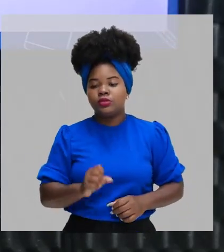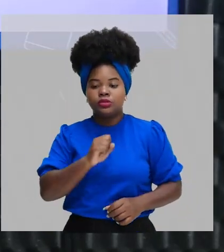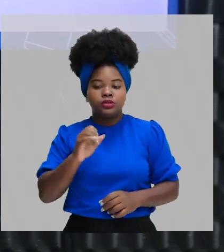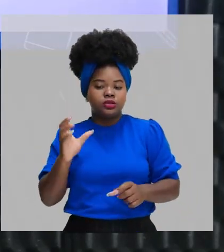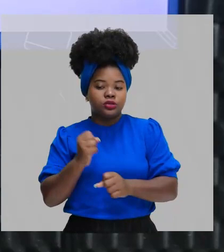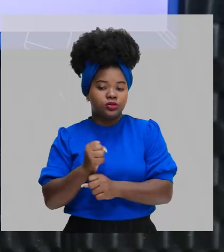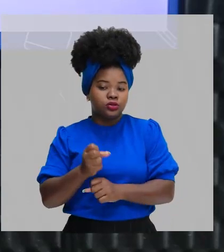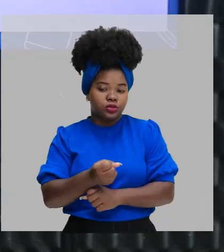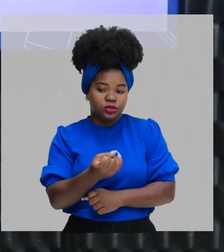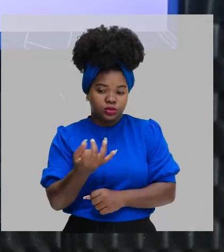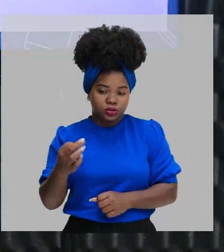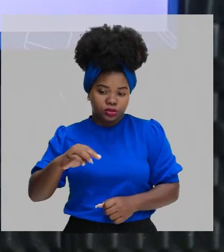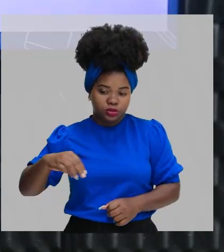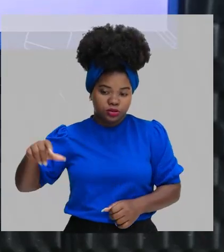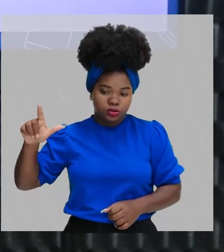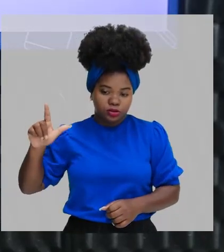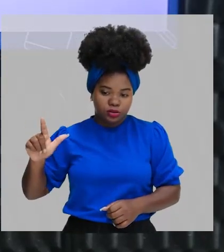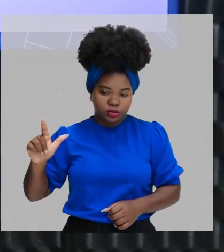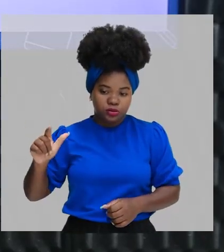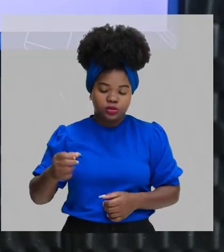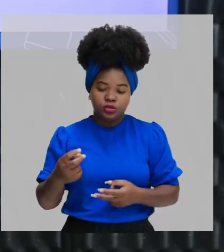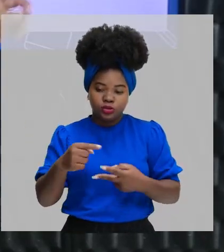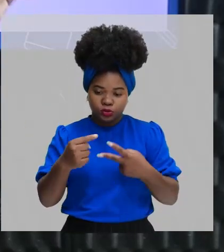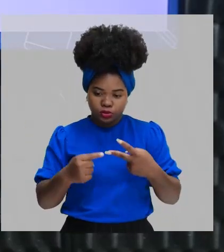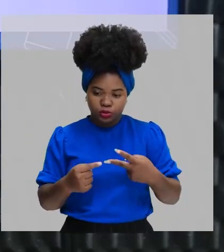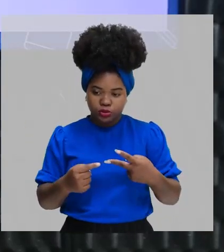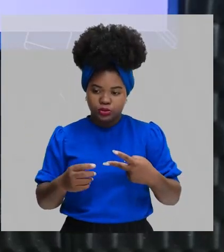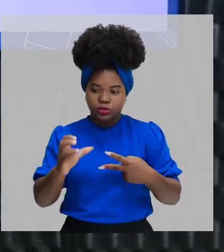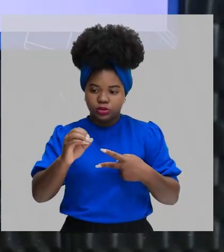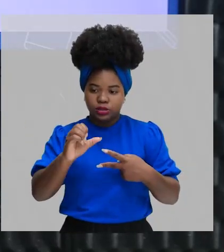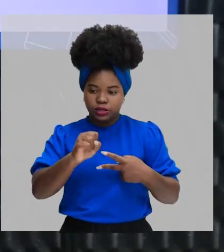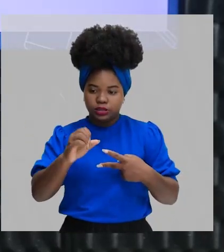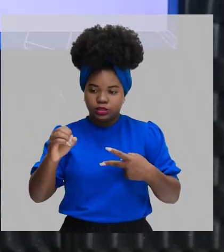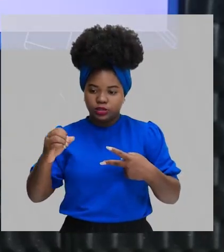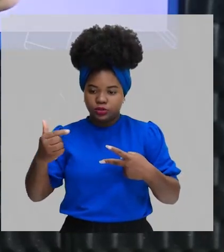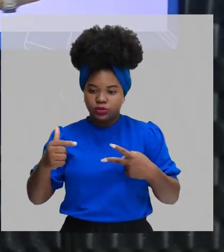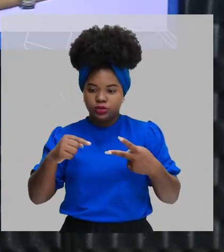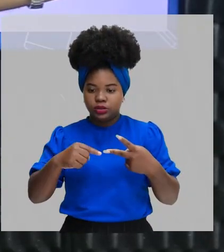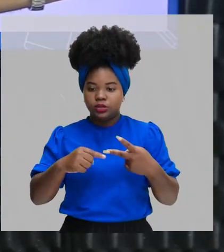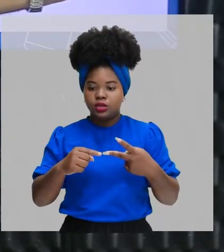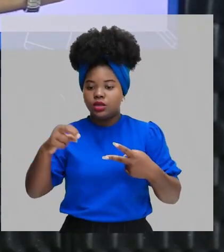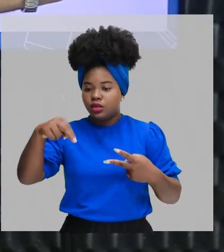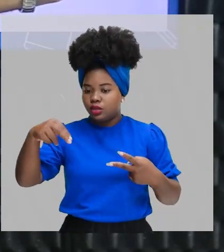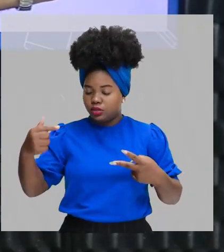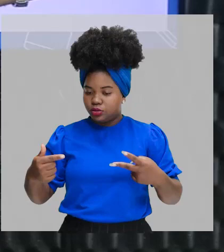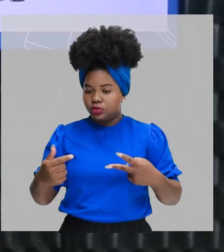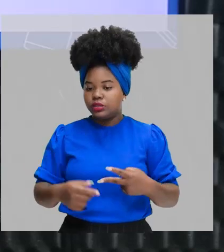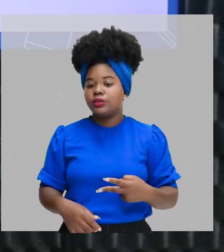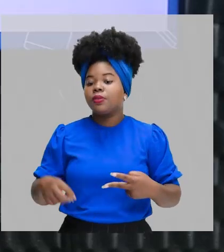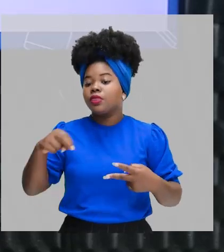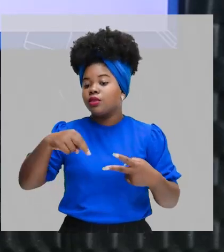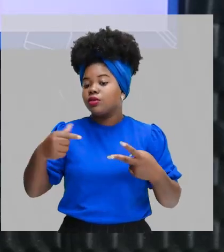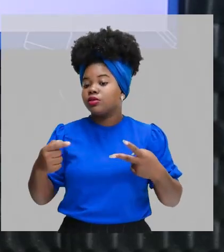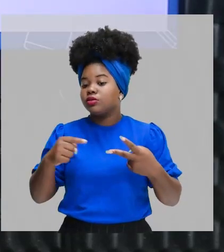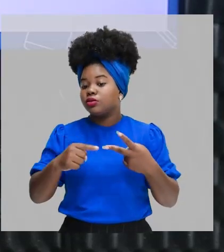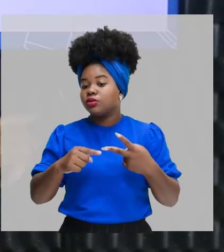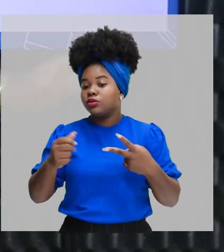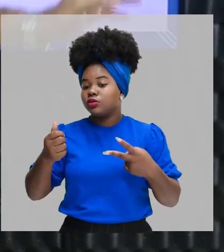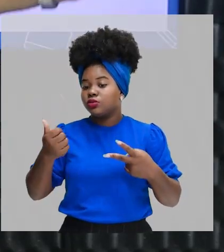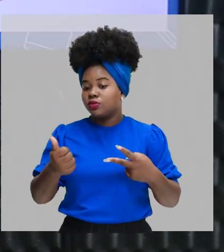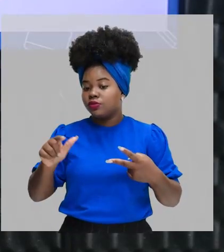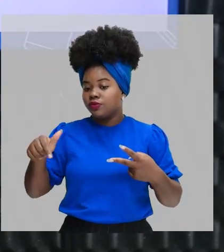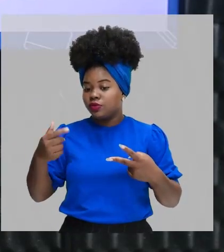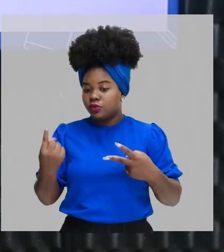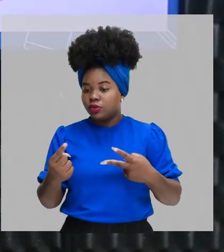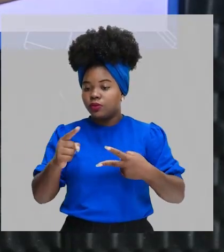somar a quantidade de mols dos dois componentes, do nitrogênio, encontramos 1,1. E do